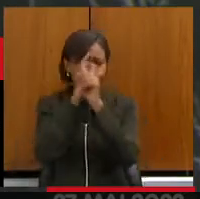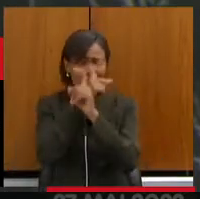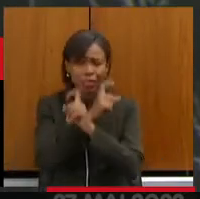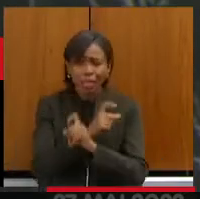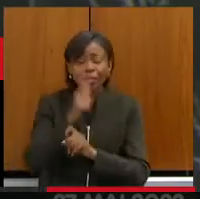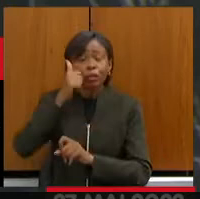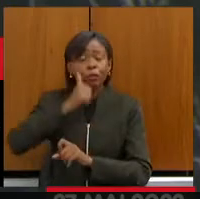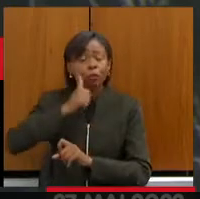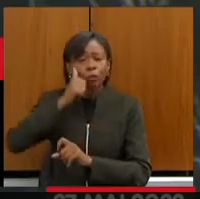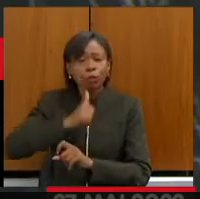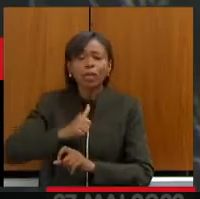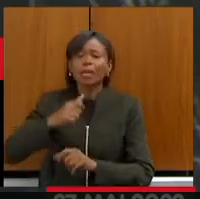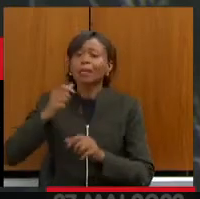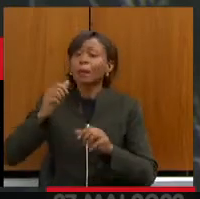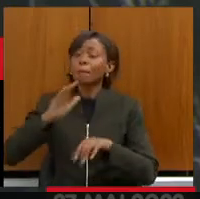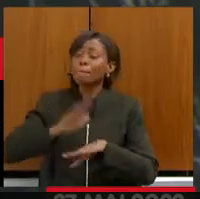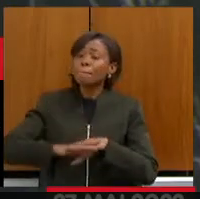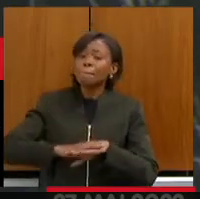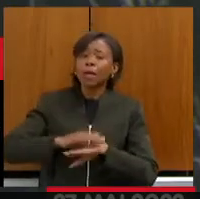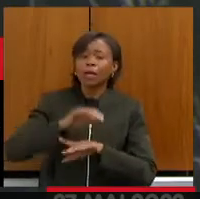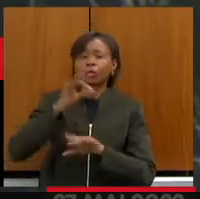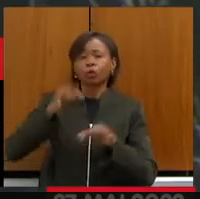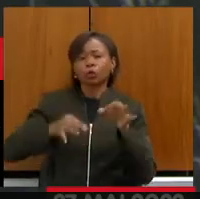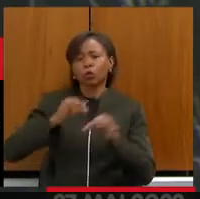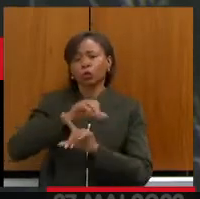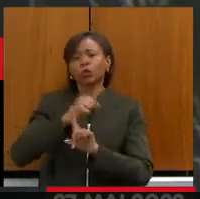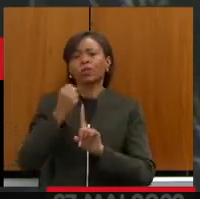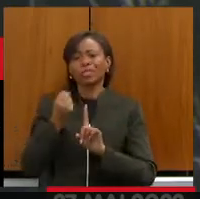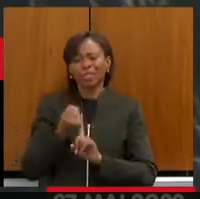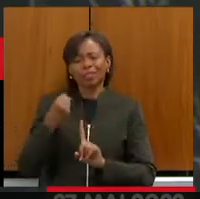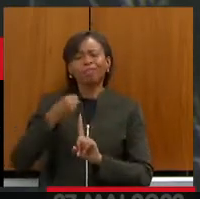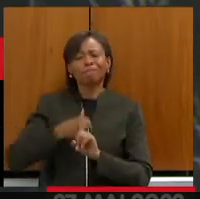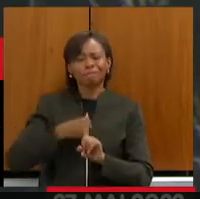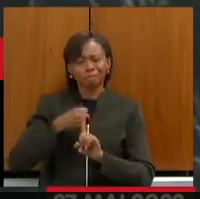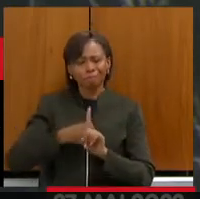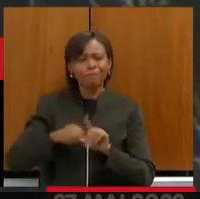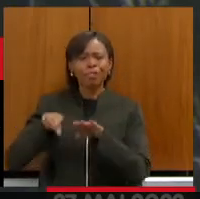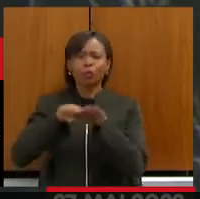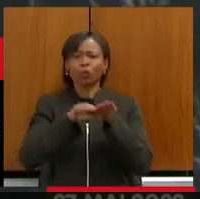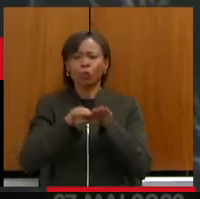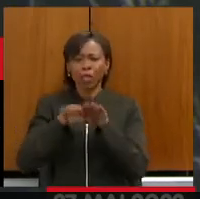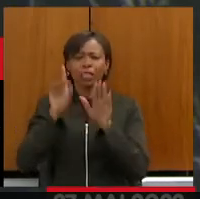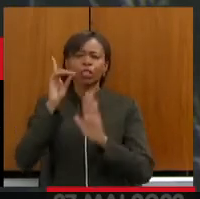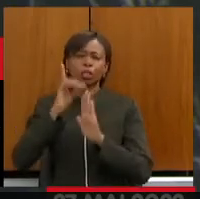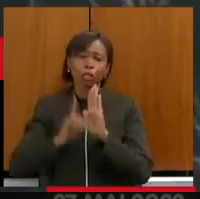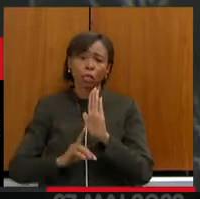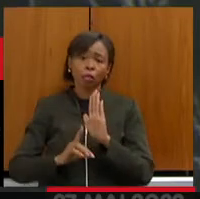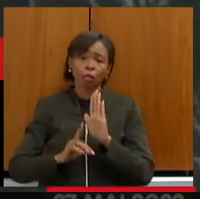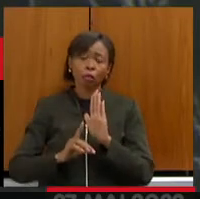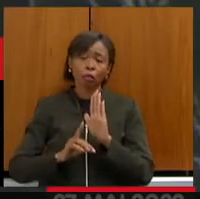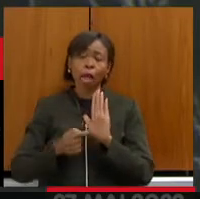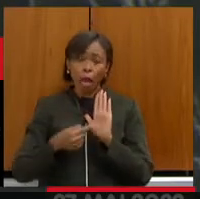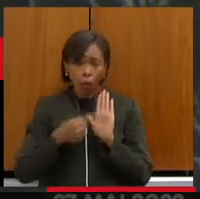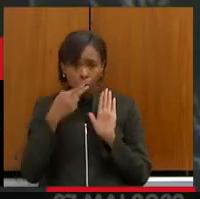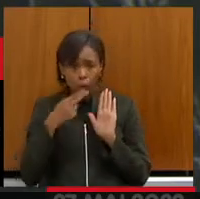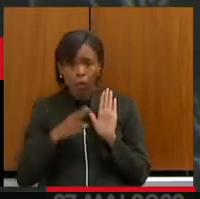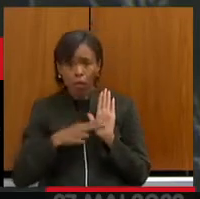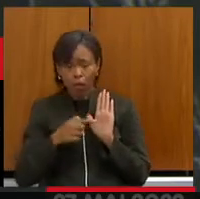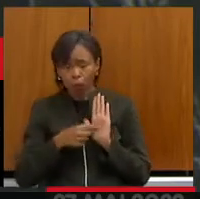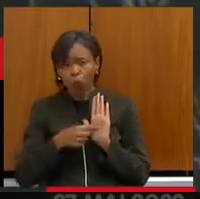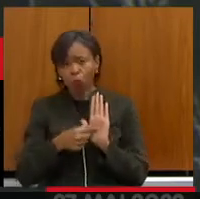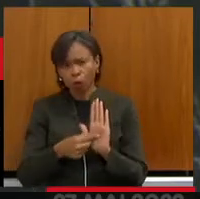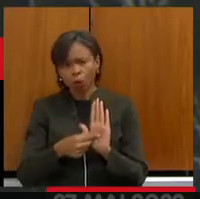mais justiça social igualdade de direitos mas nos representa a pluralidade das